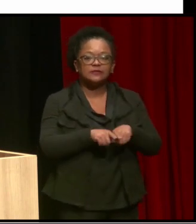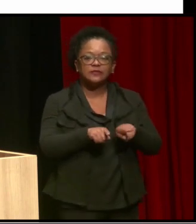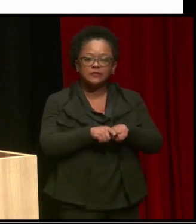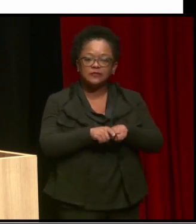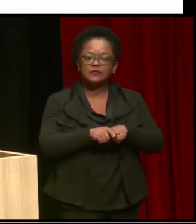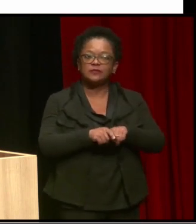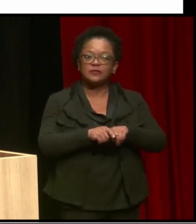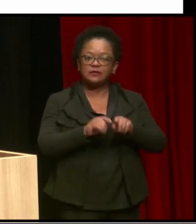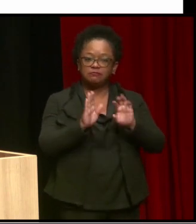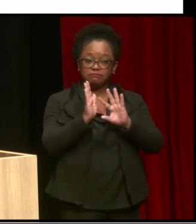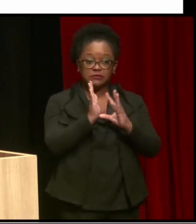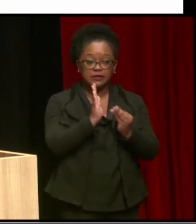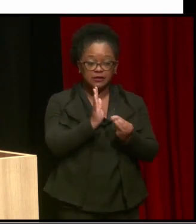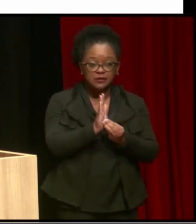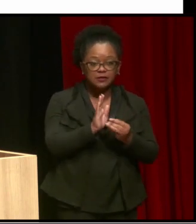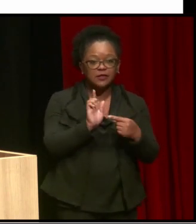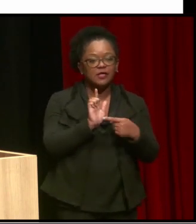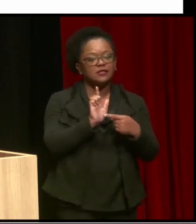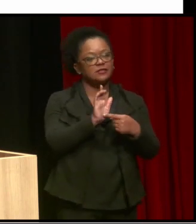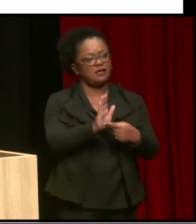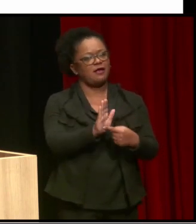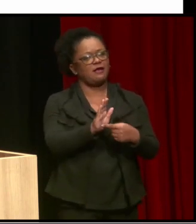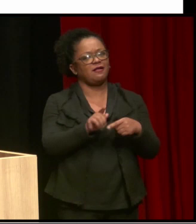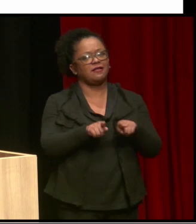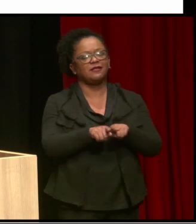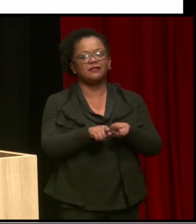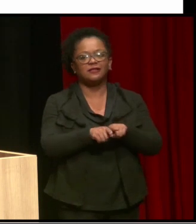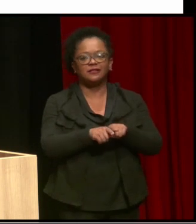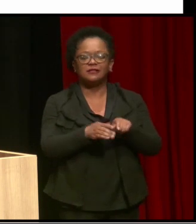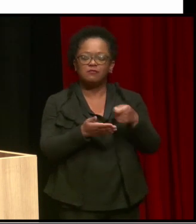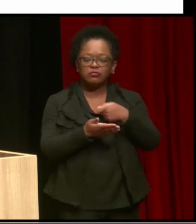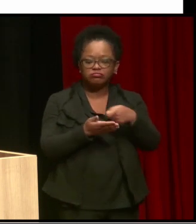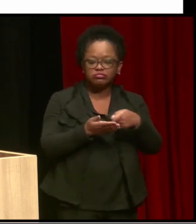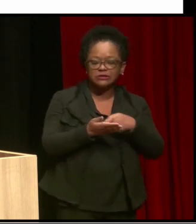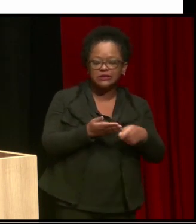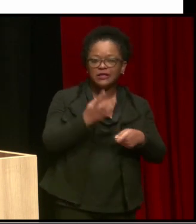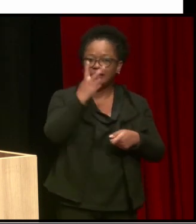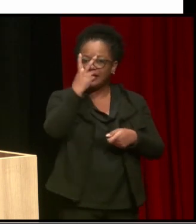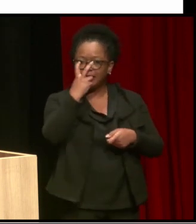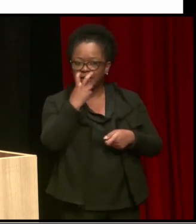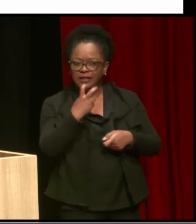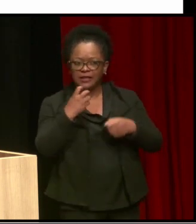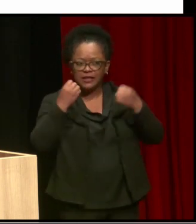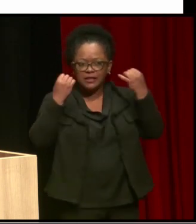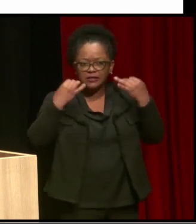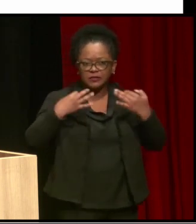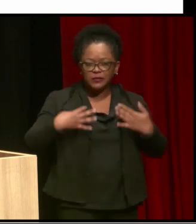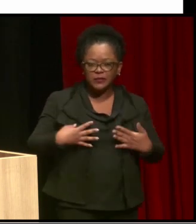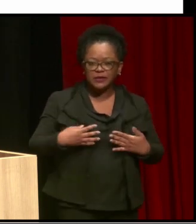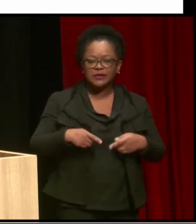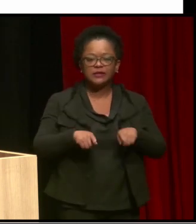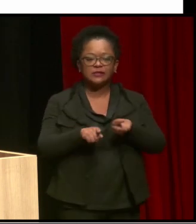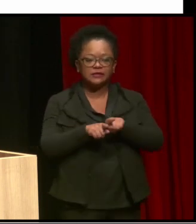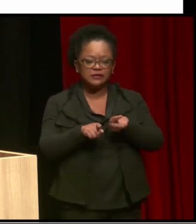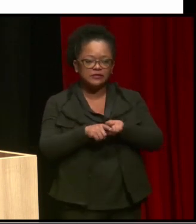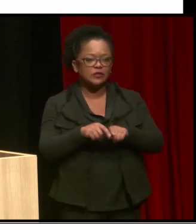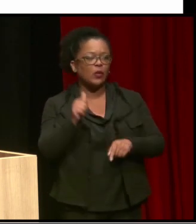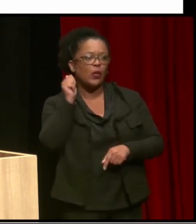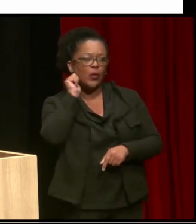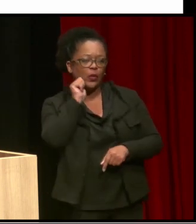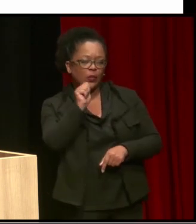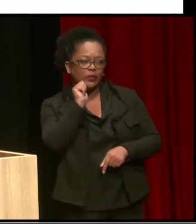tem várias pessoas na igreja, todo mundo sentado, estou descrevendo a foto para vocês, homens e mulheres,